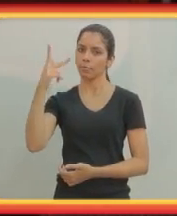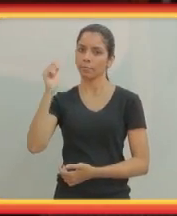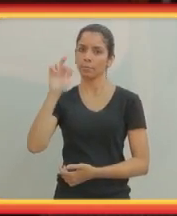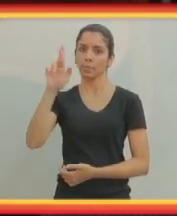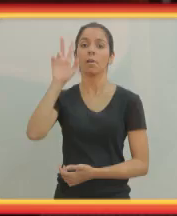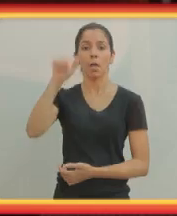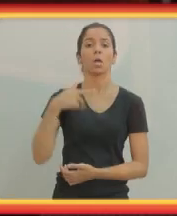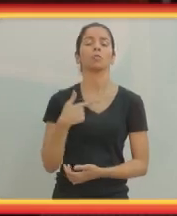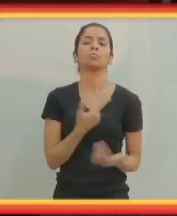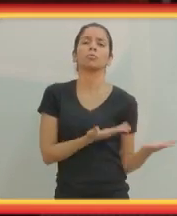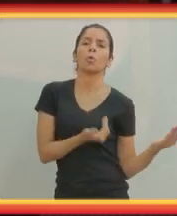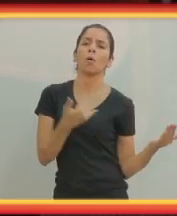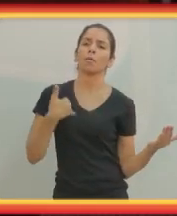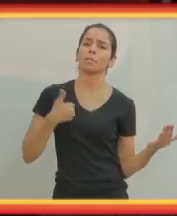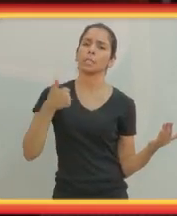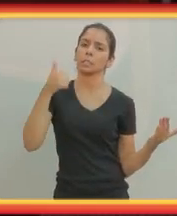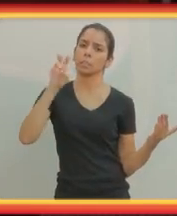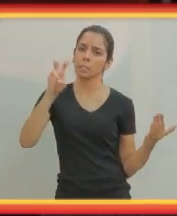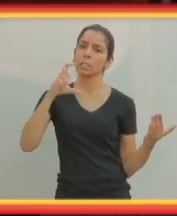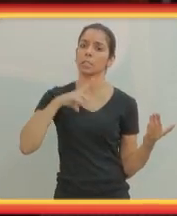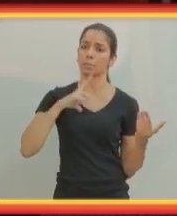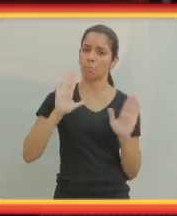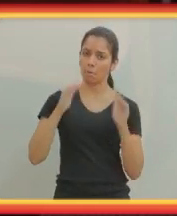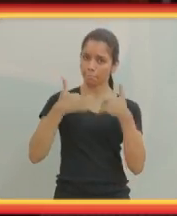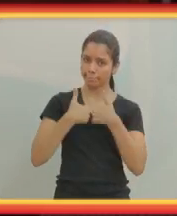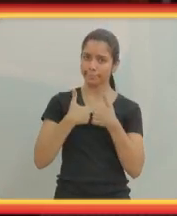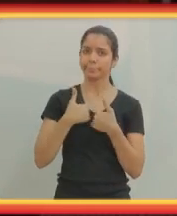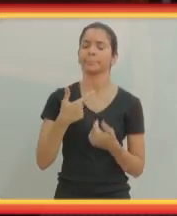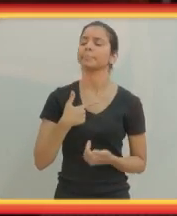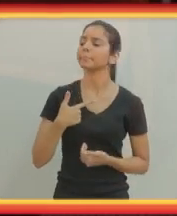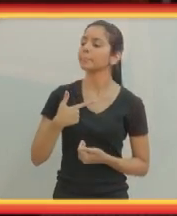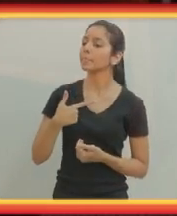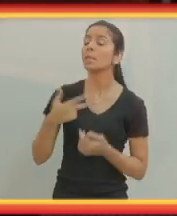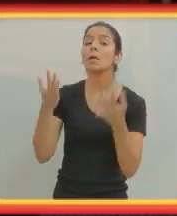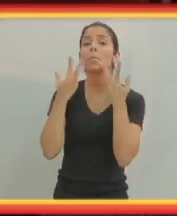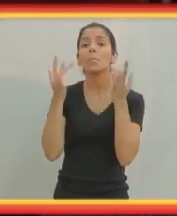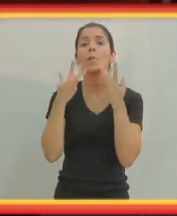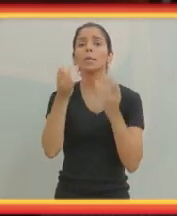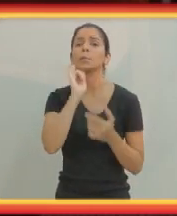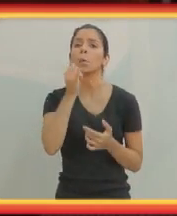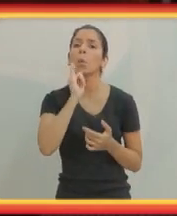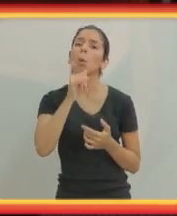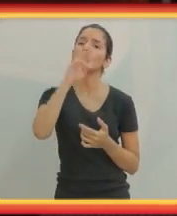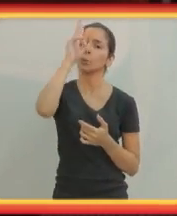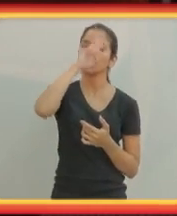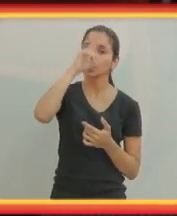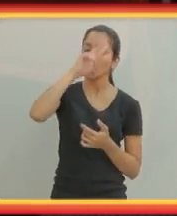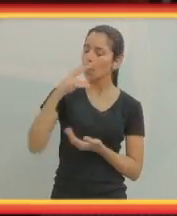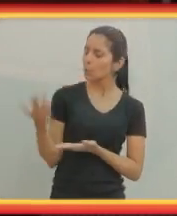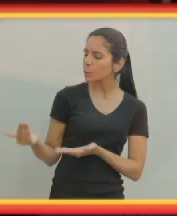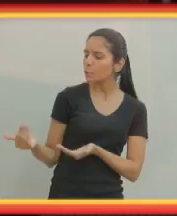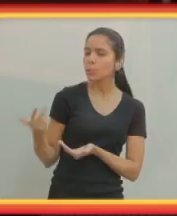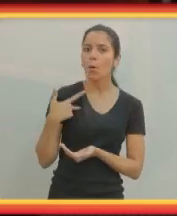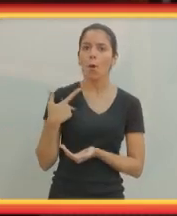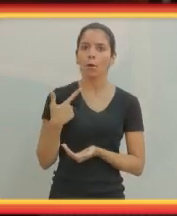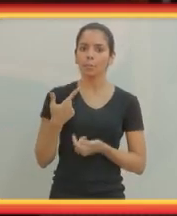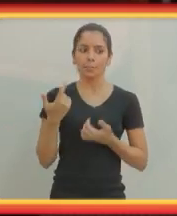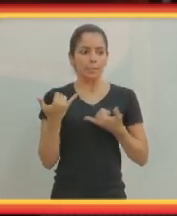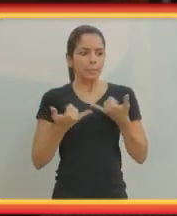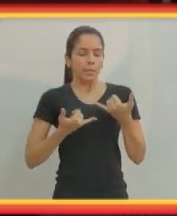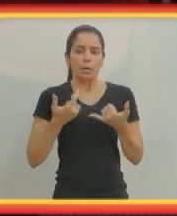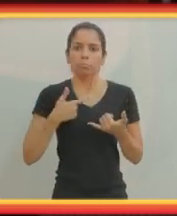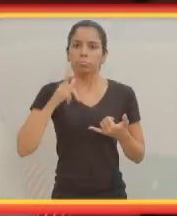da síndrome de Asperger. A peça conta a história desse jovem numa aventura alucinante e